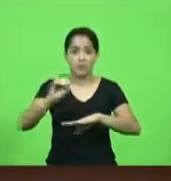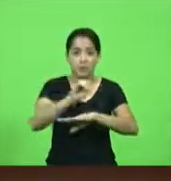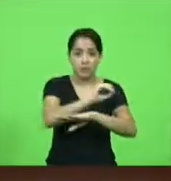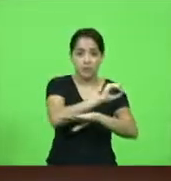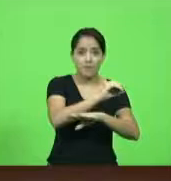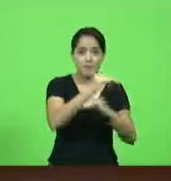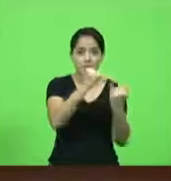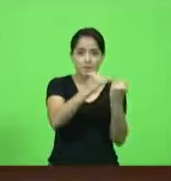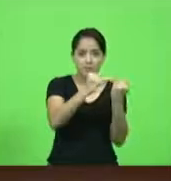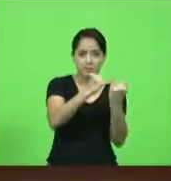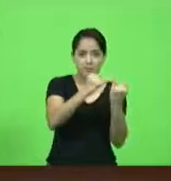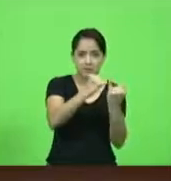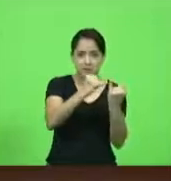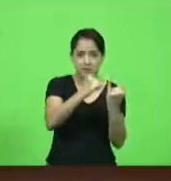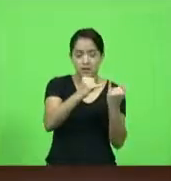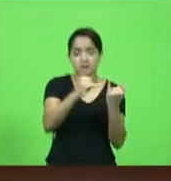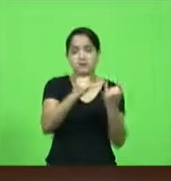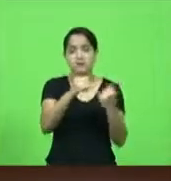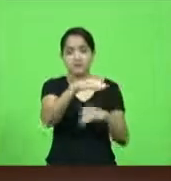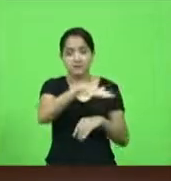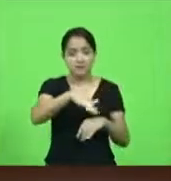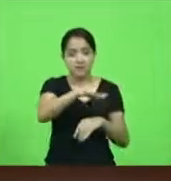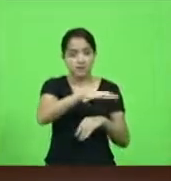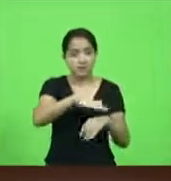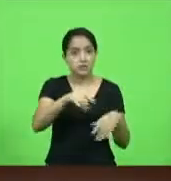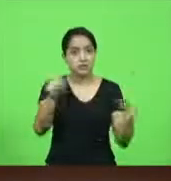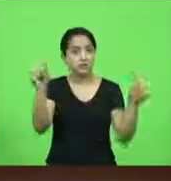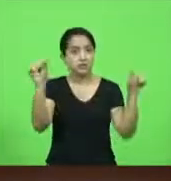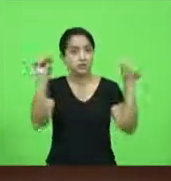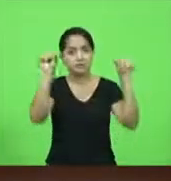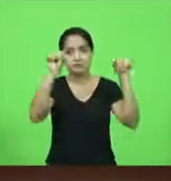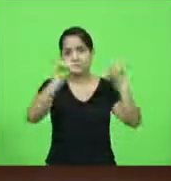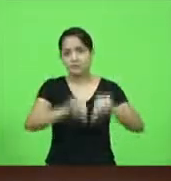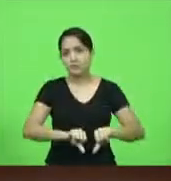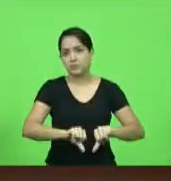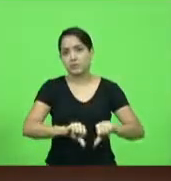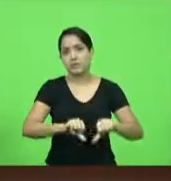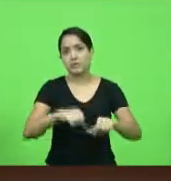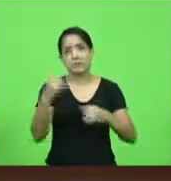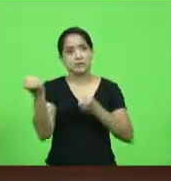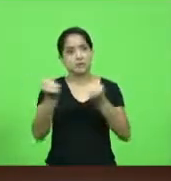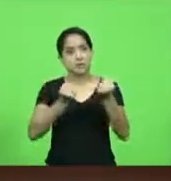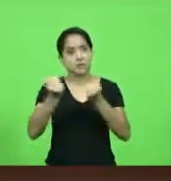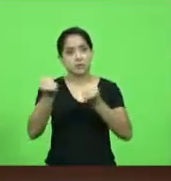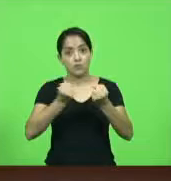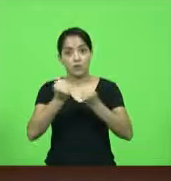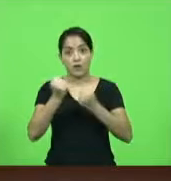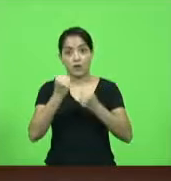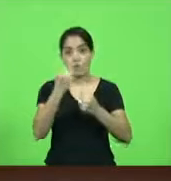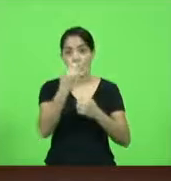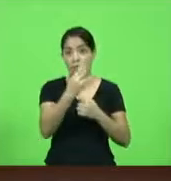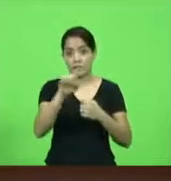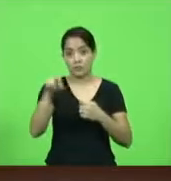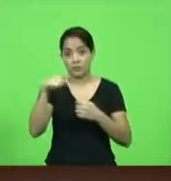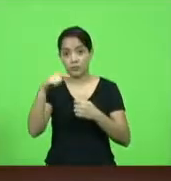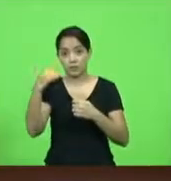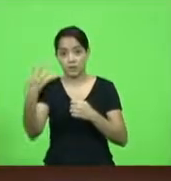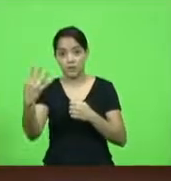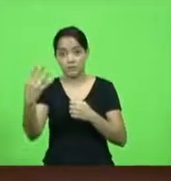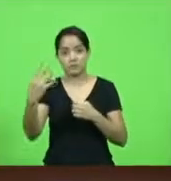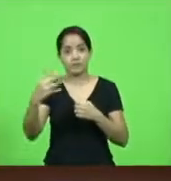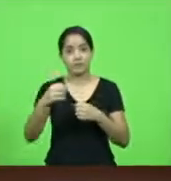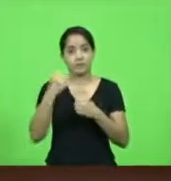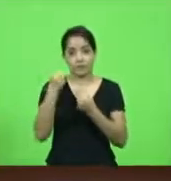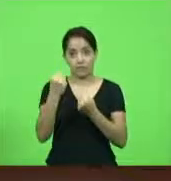em Pinheiro Preto, Ouro, aquela região, aí é melhor andar com um carro 4x4. Porque as